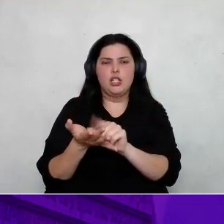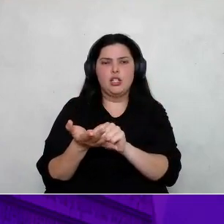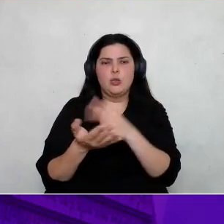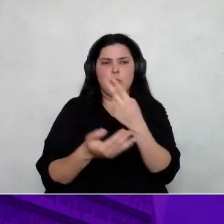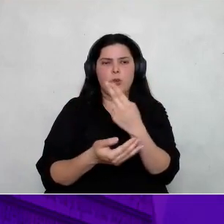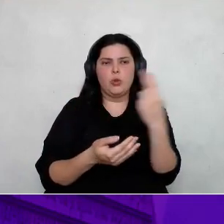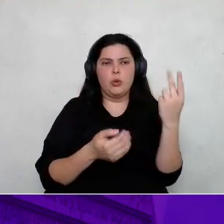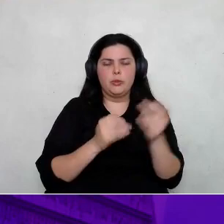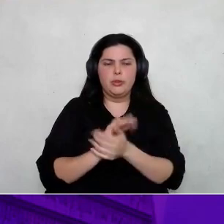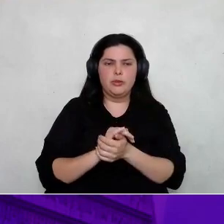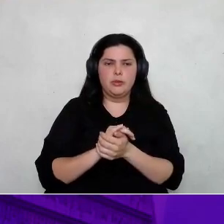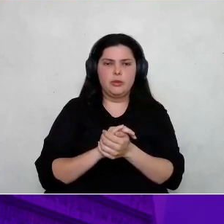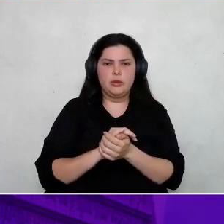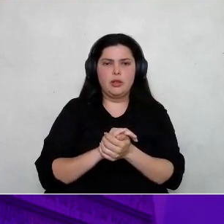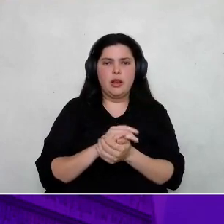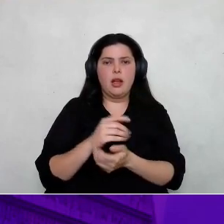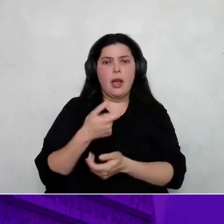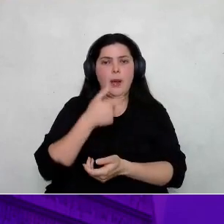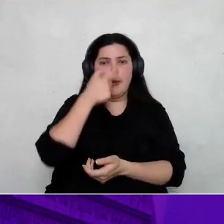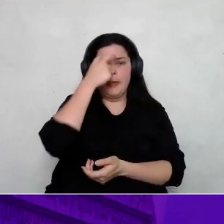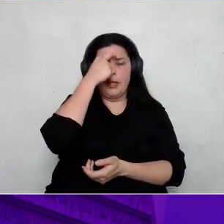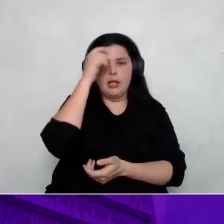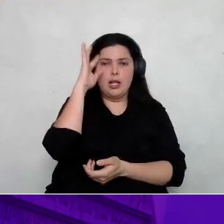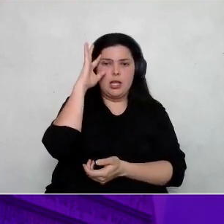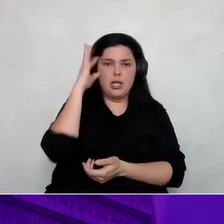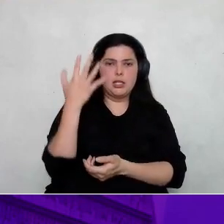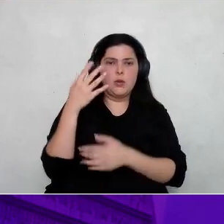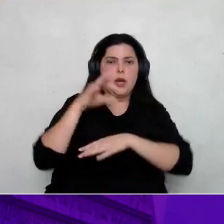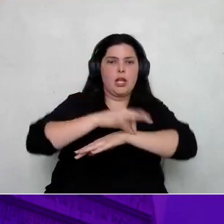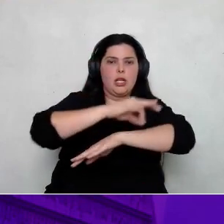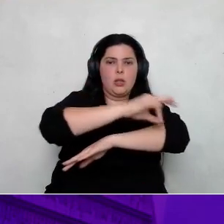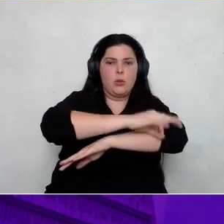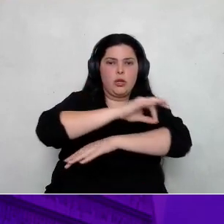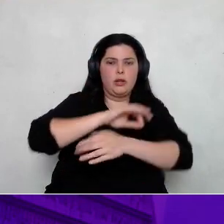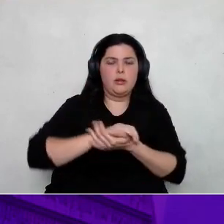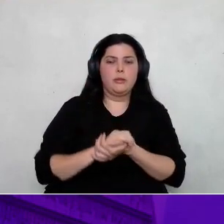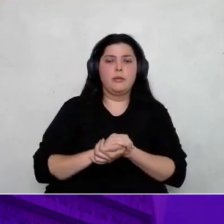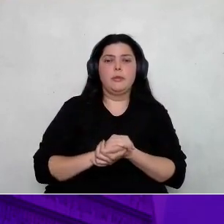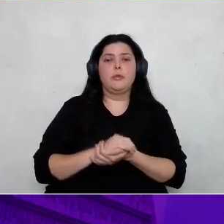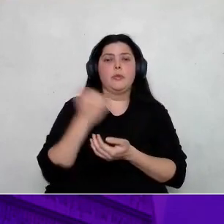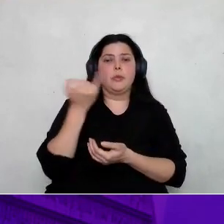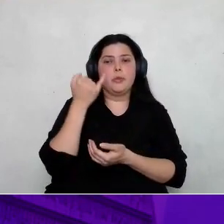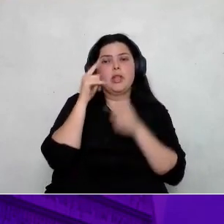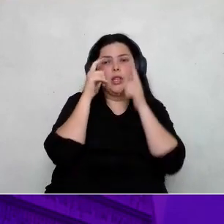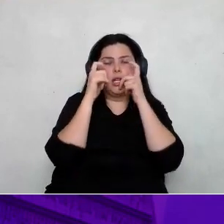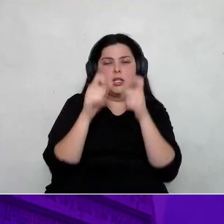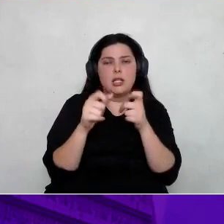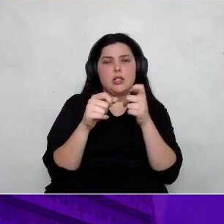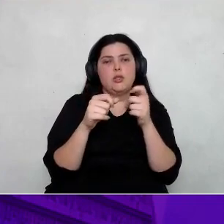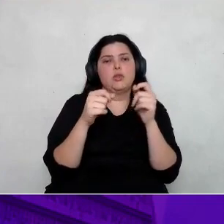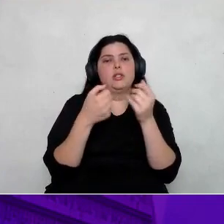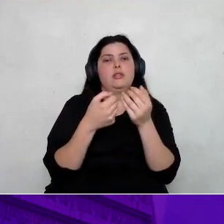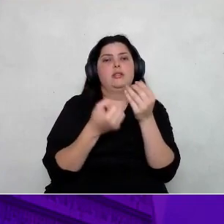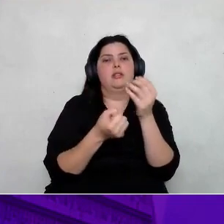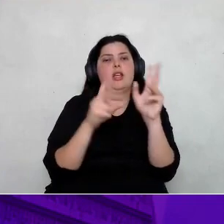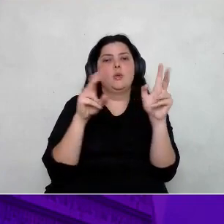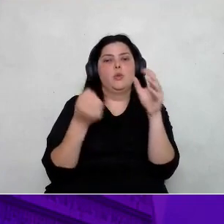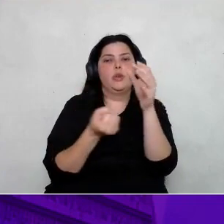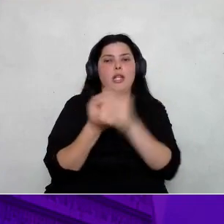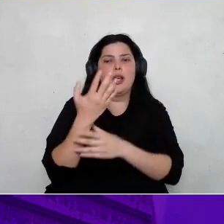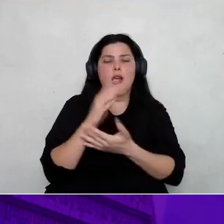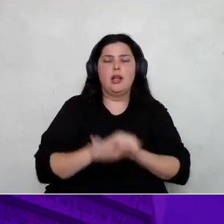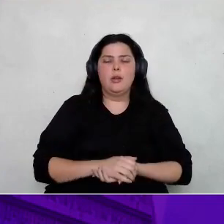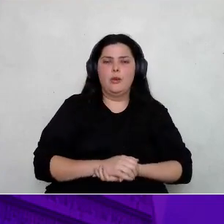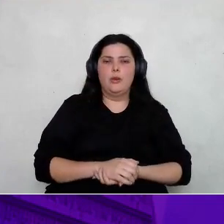A Mentalidade da Decisão Arquitetural, que é bastante interessante, foi onde esse termo foi cunhado. Mas o importante aqui é que a